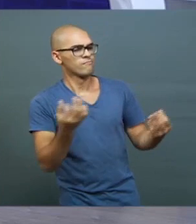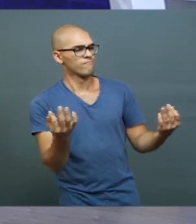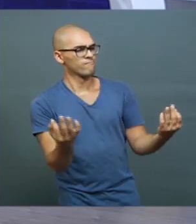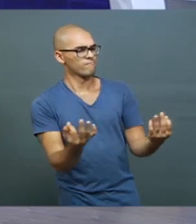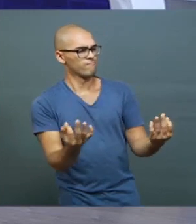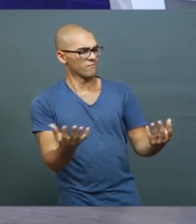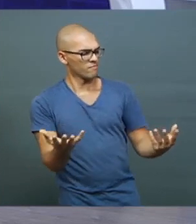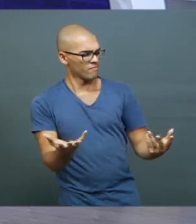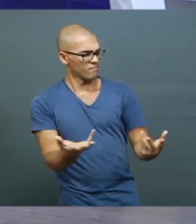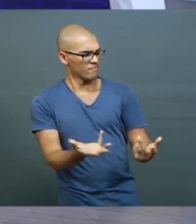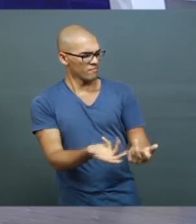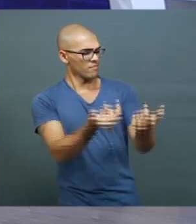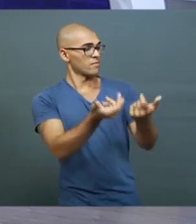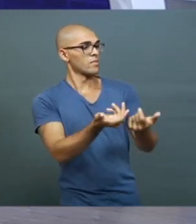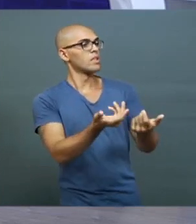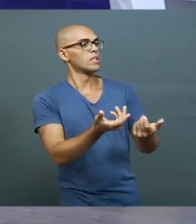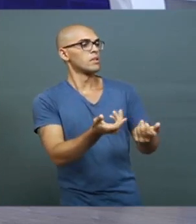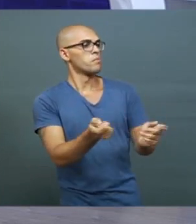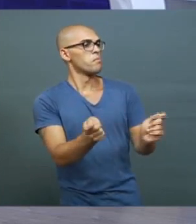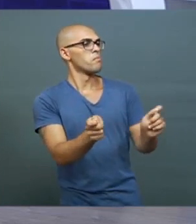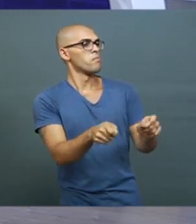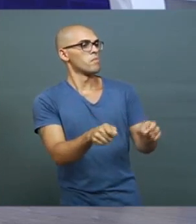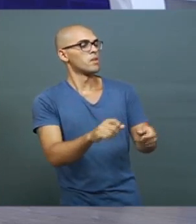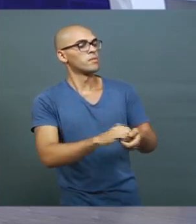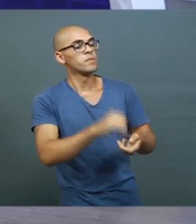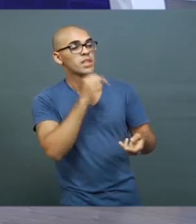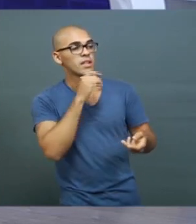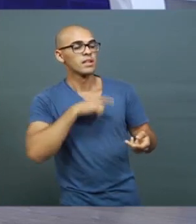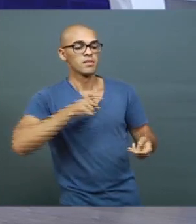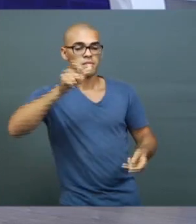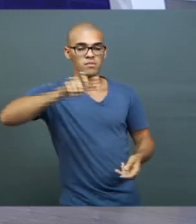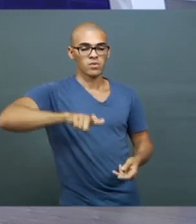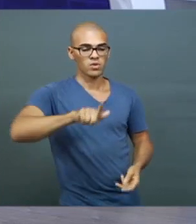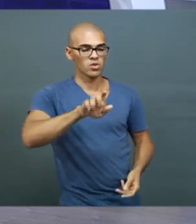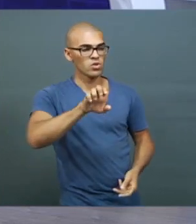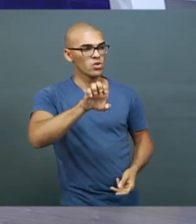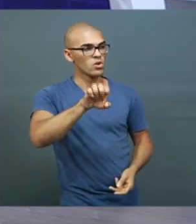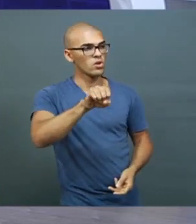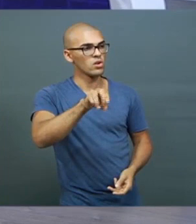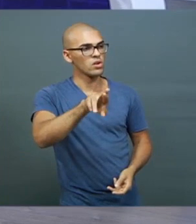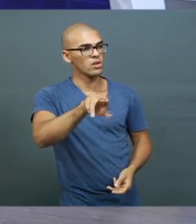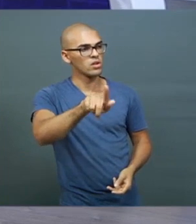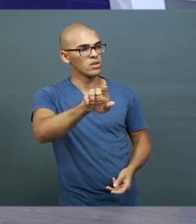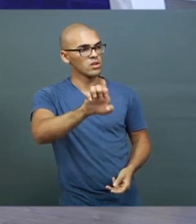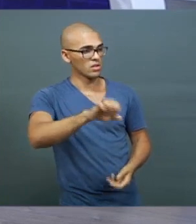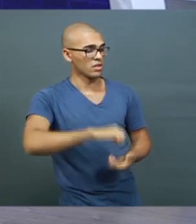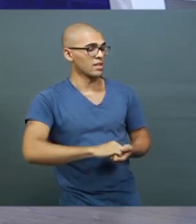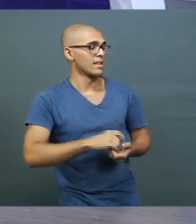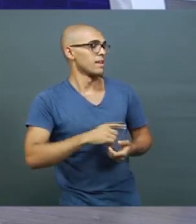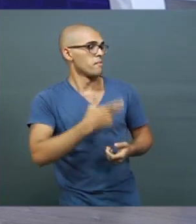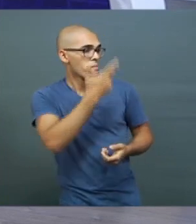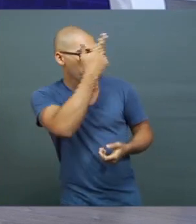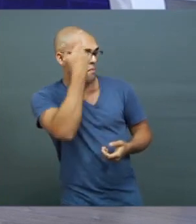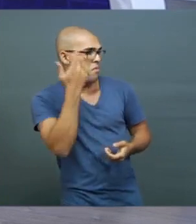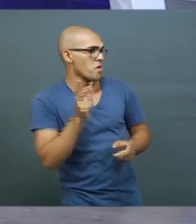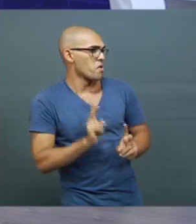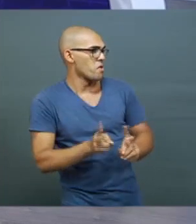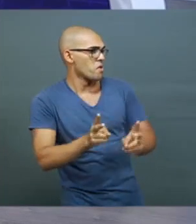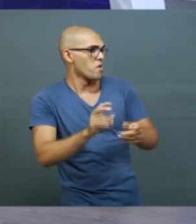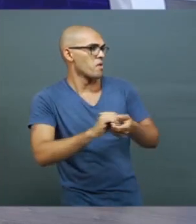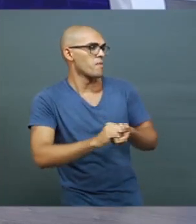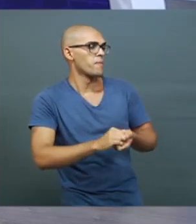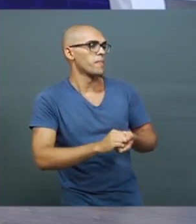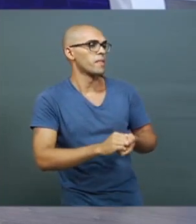curso de teatro da UFO, né? Que é o Jorge Farjala, entre outros que estão seguindo profissionalmente, como as pessoas estão